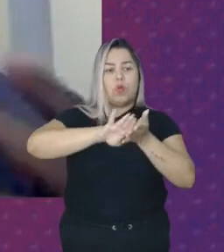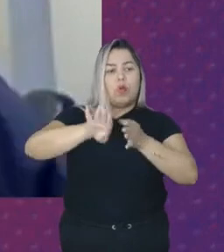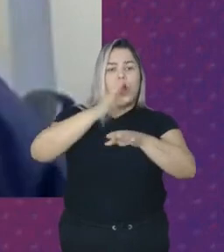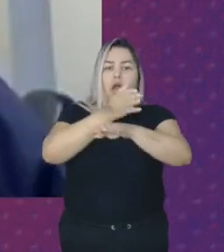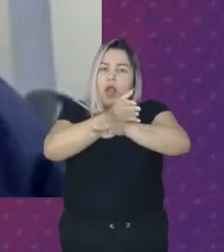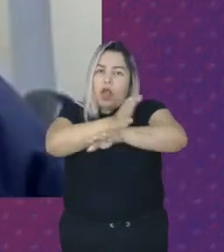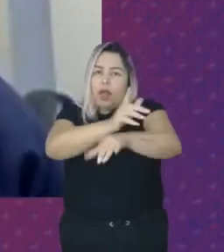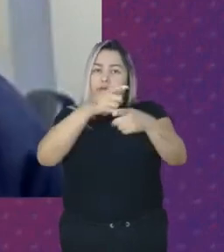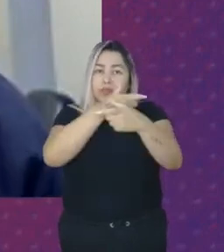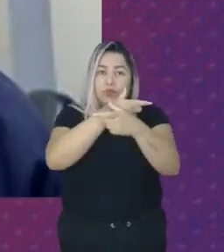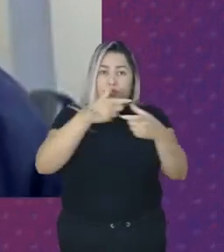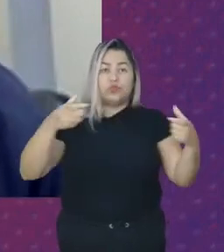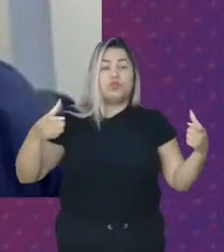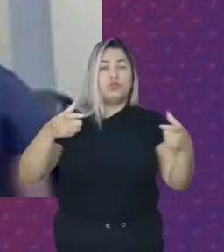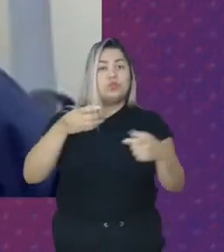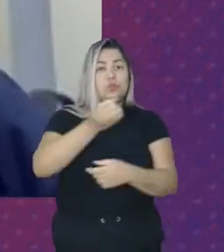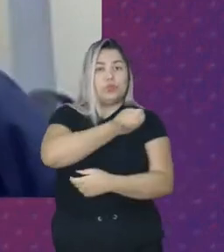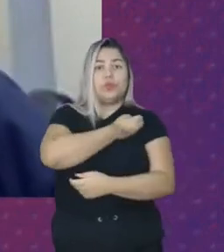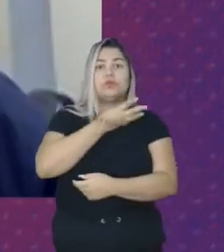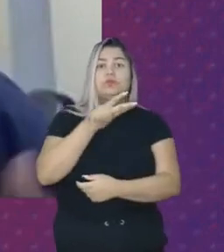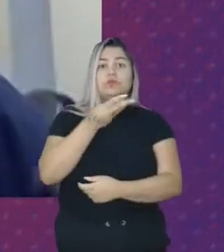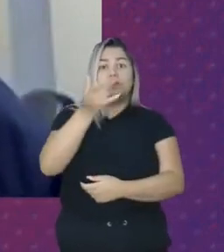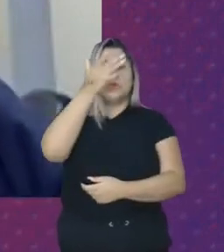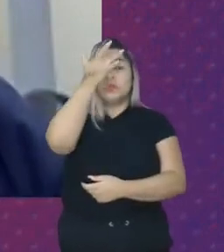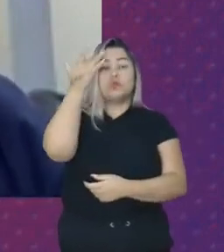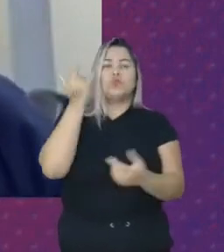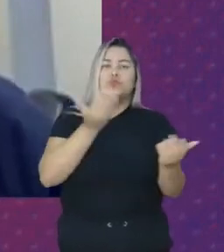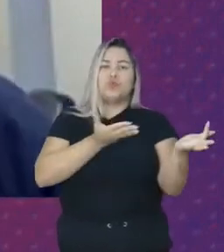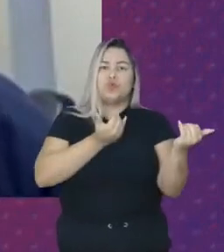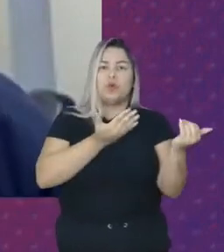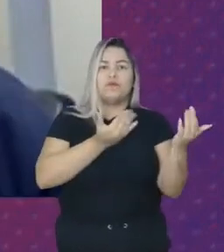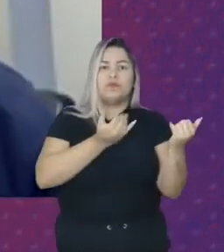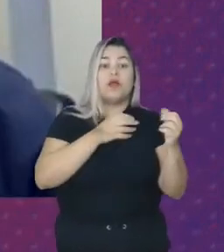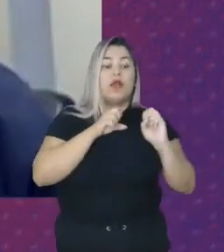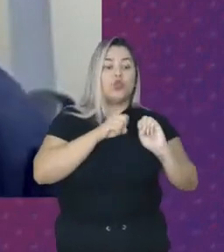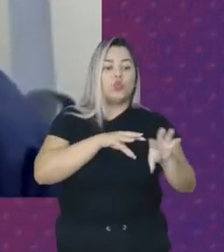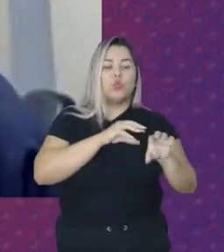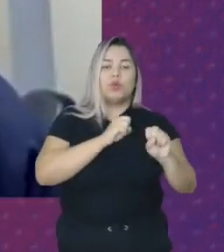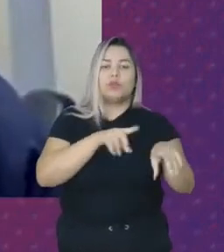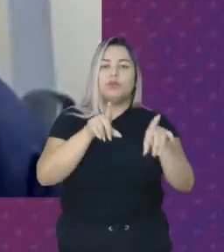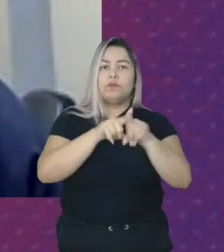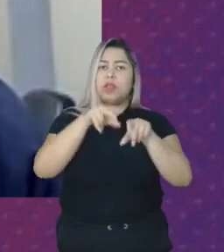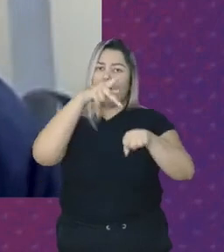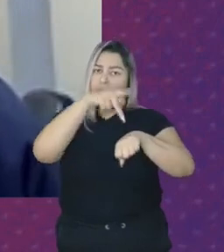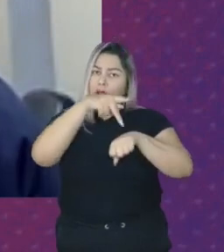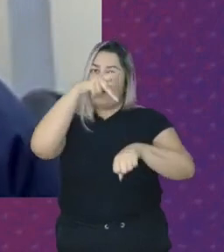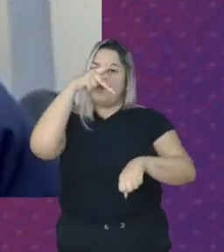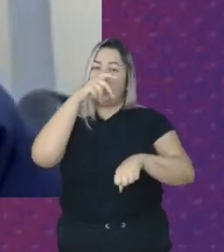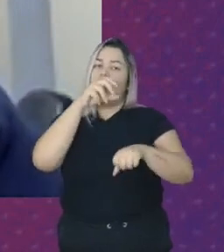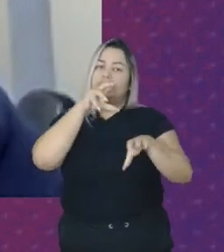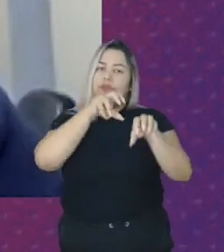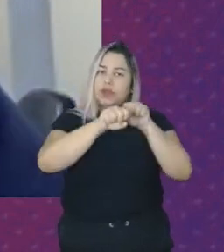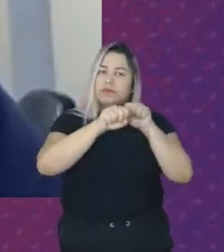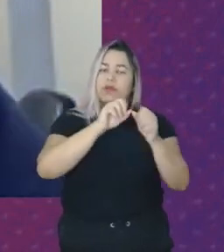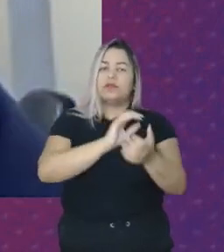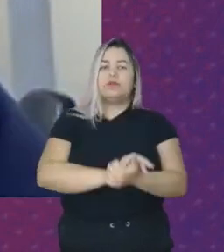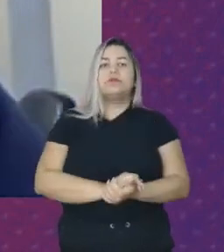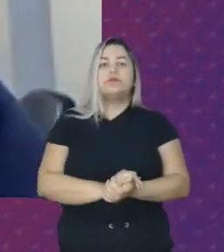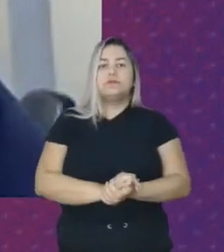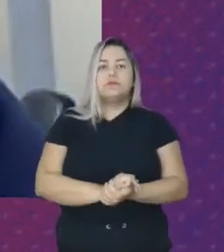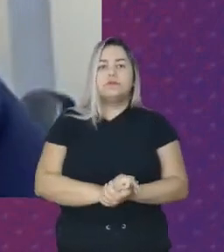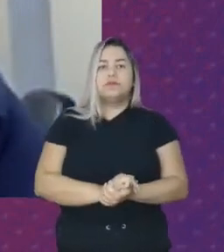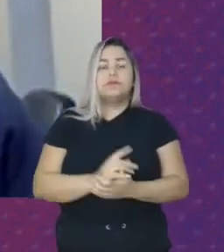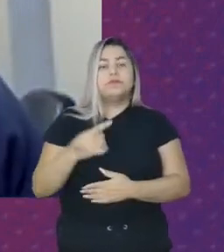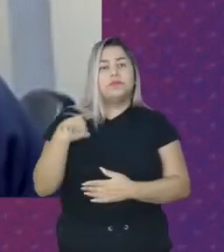para ampliar o número de pessoas, de jovens, na educação superior, na pós-graduação. E a